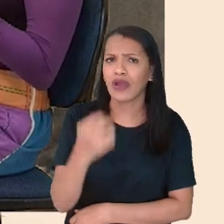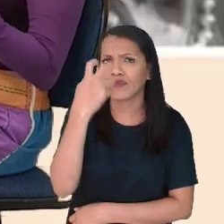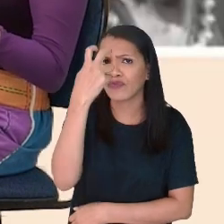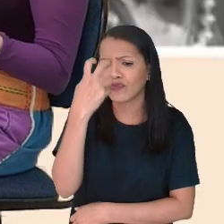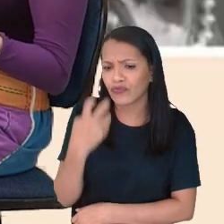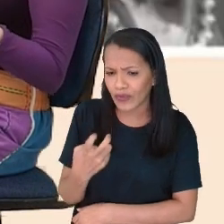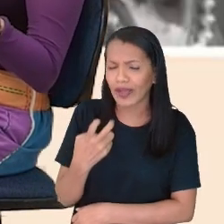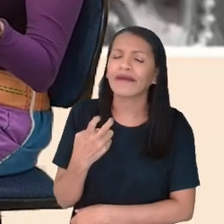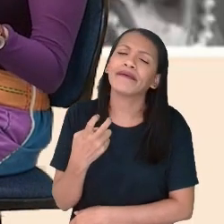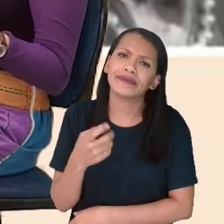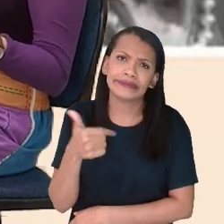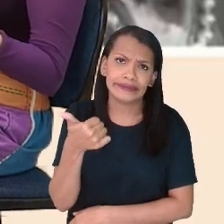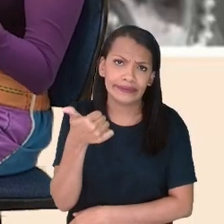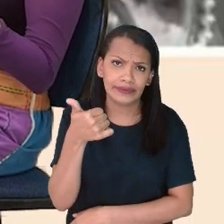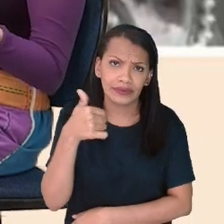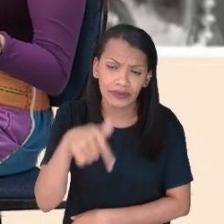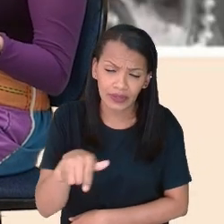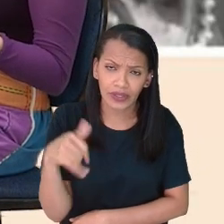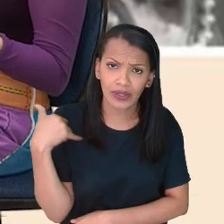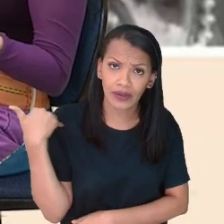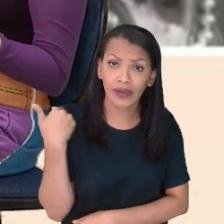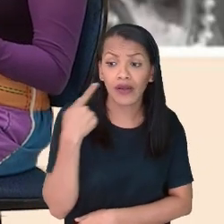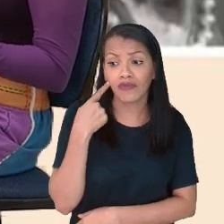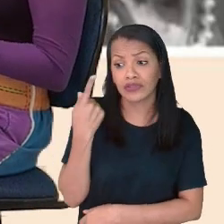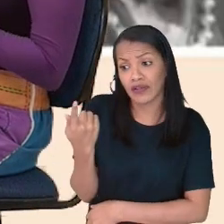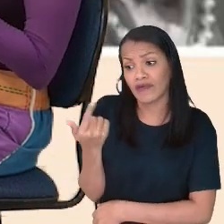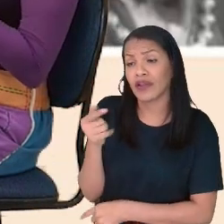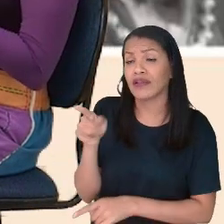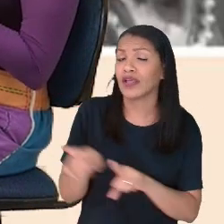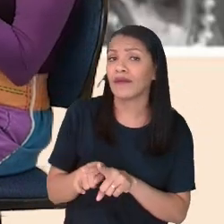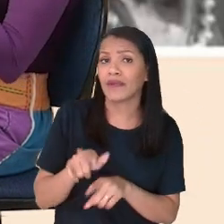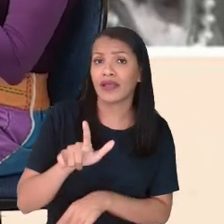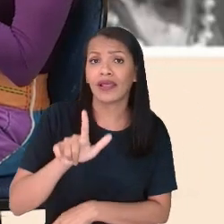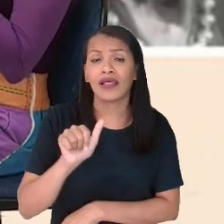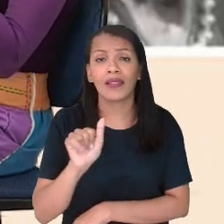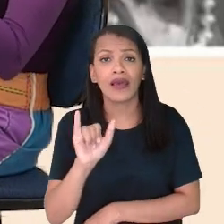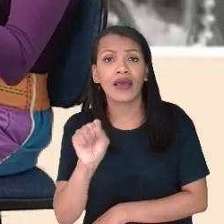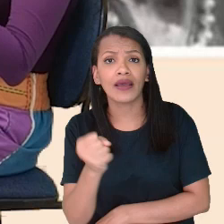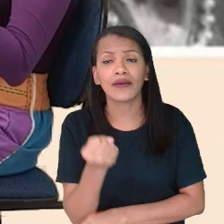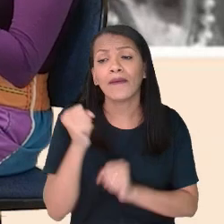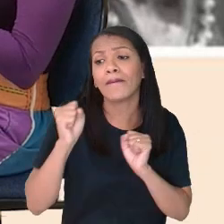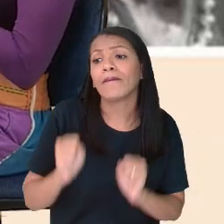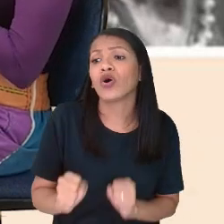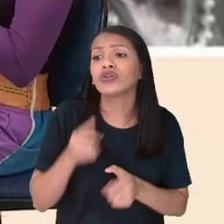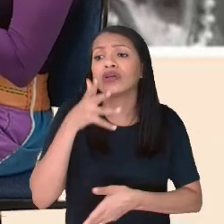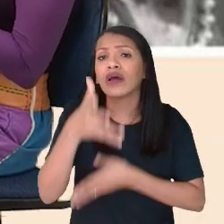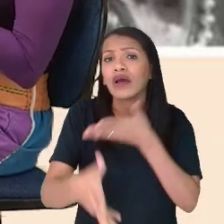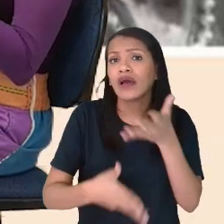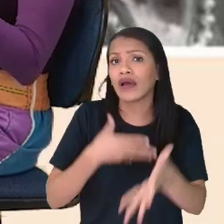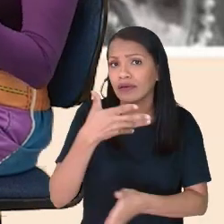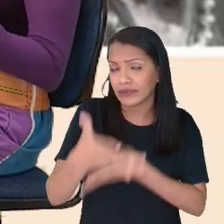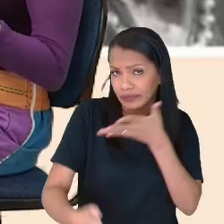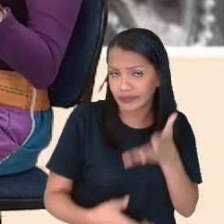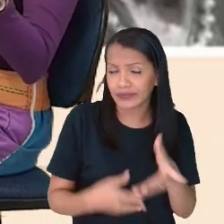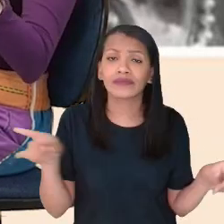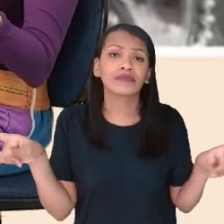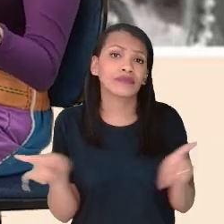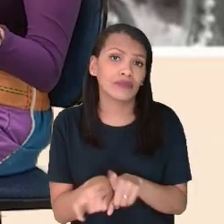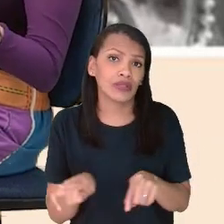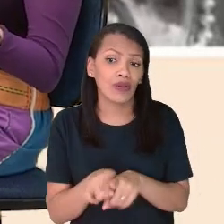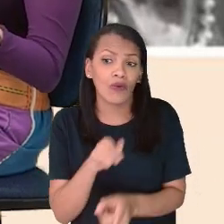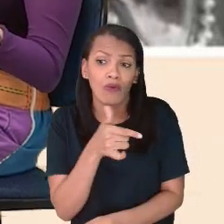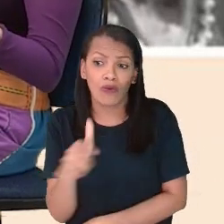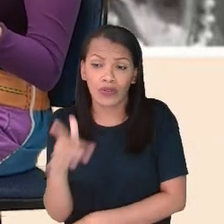aí você tem uma jovem como Laís, de 14 anos, né, podendo falar, não só através dela, mas através de